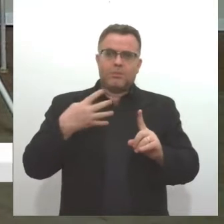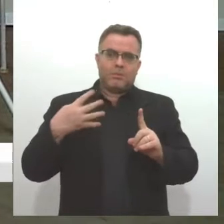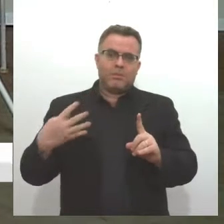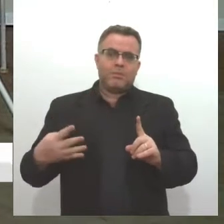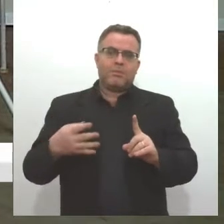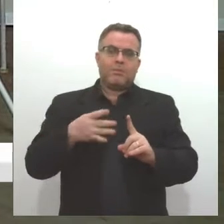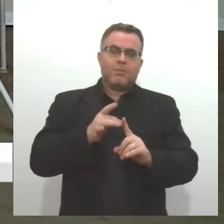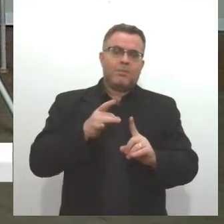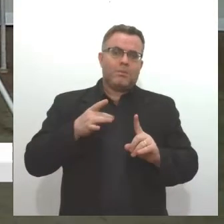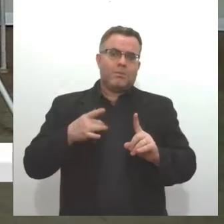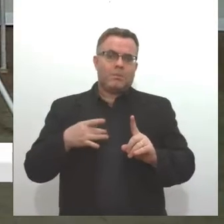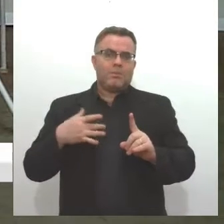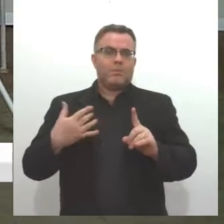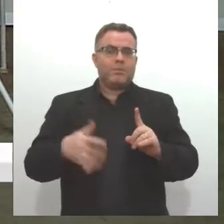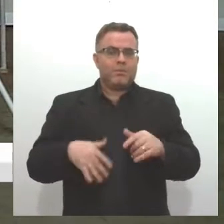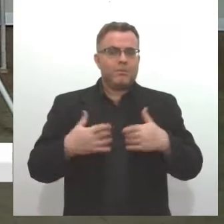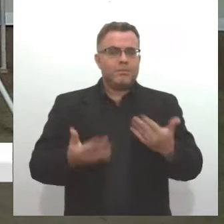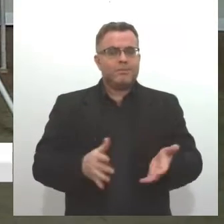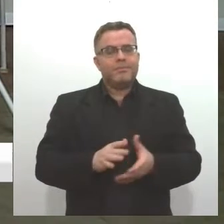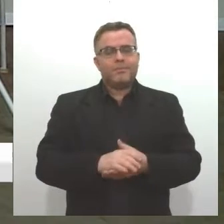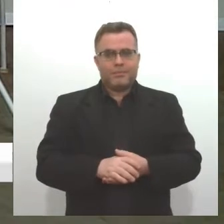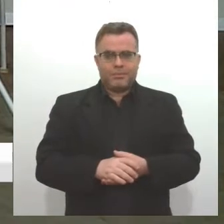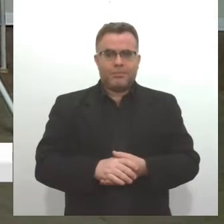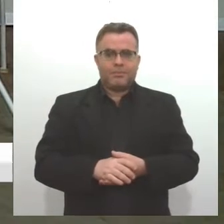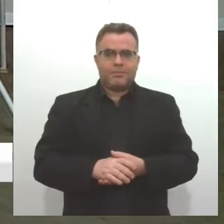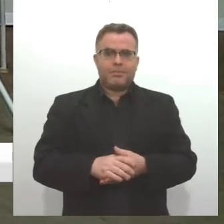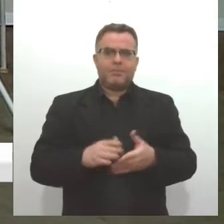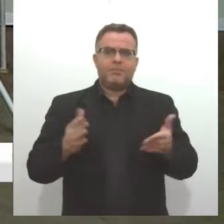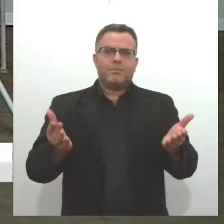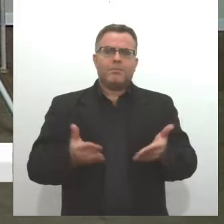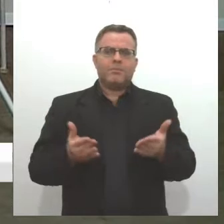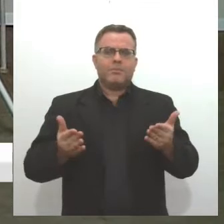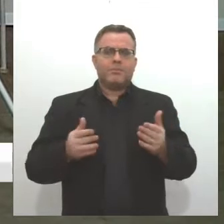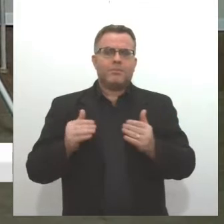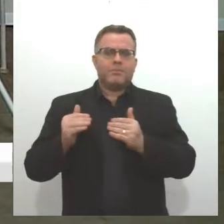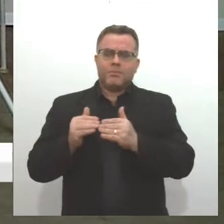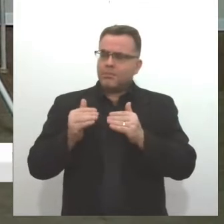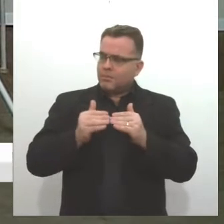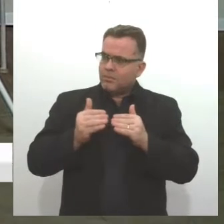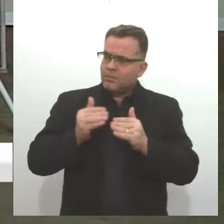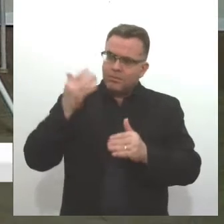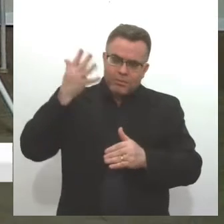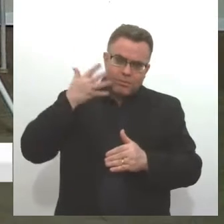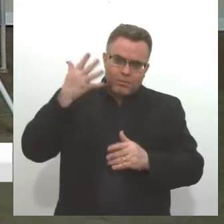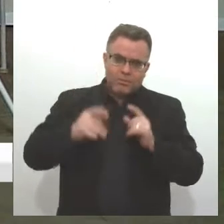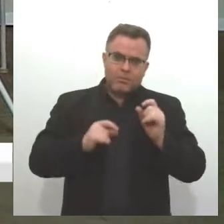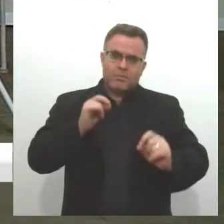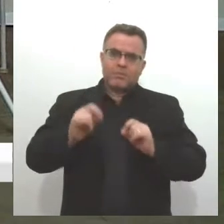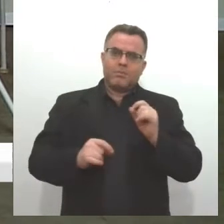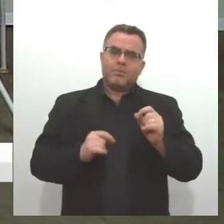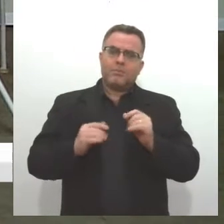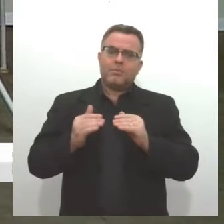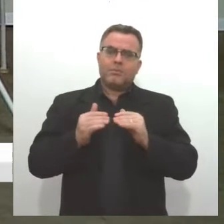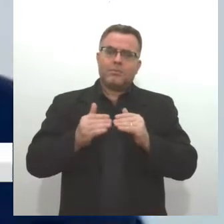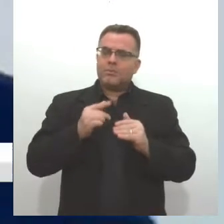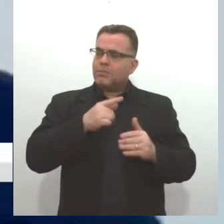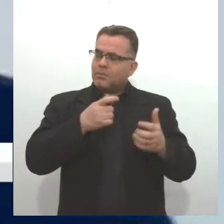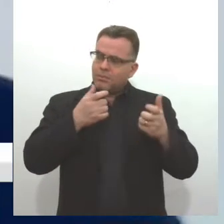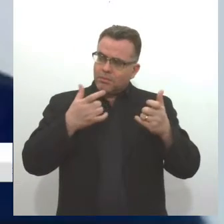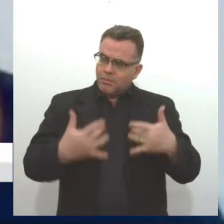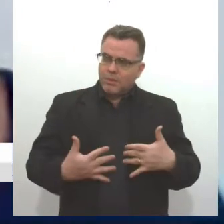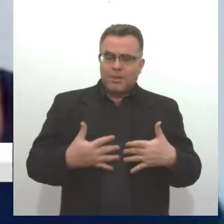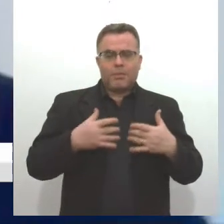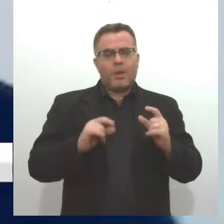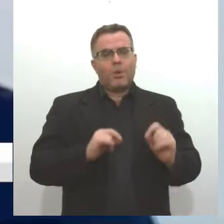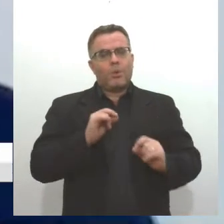lá, Giovana. Mas hoje a gente está bem alinhado, eu acho, no discurso. Eu sou super de acordo com o que a Tatiana colocou. Eu acho que